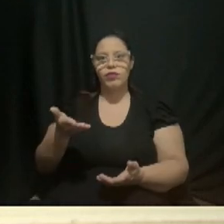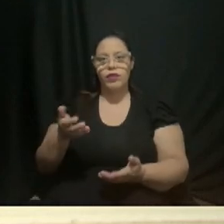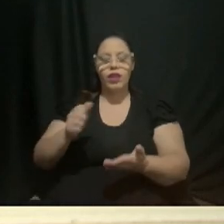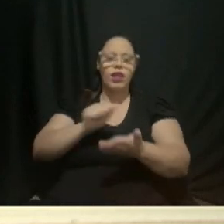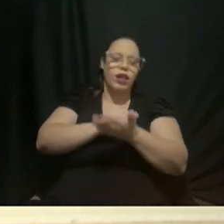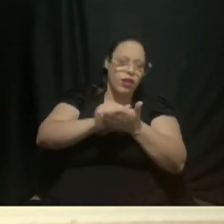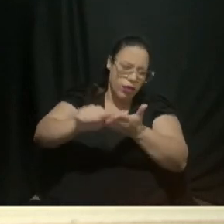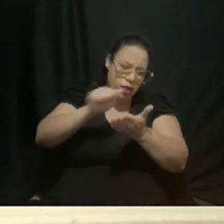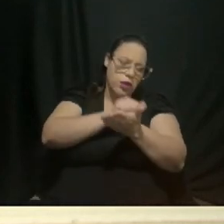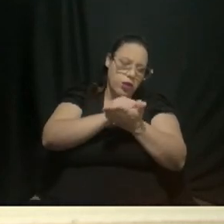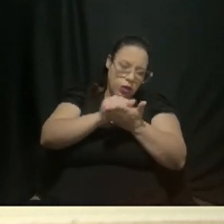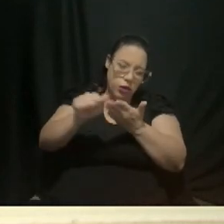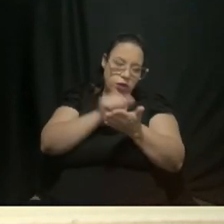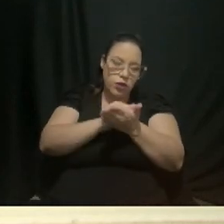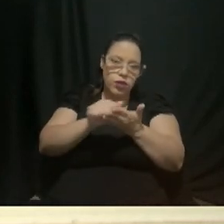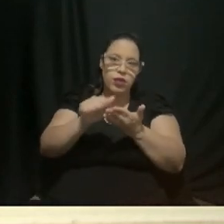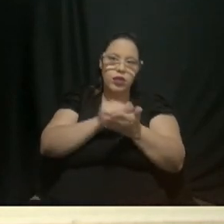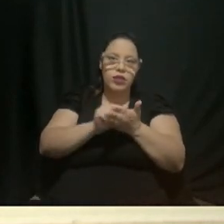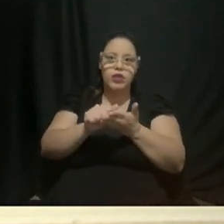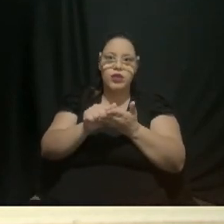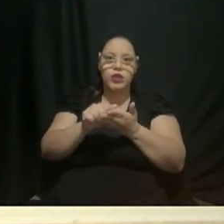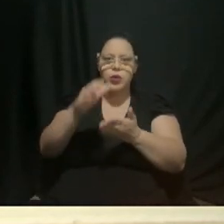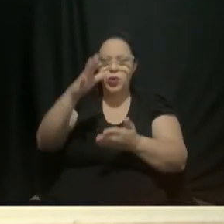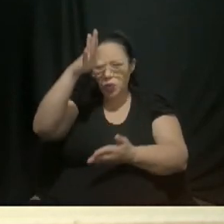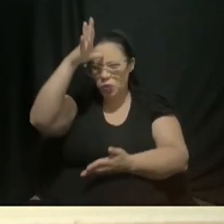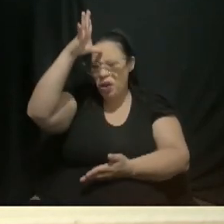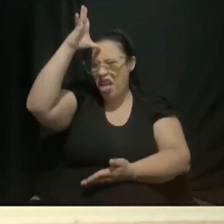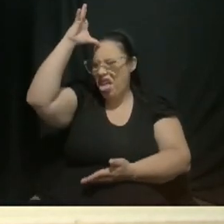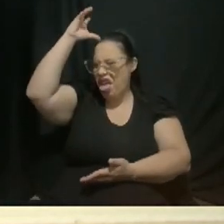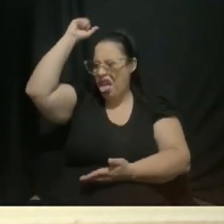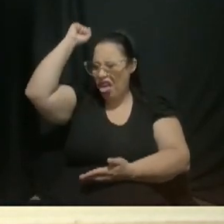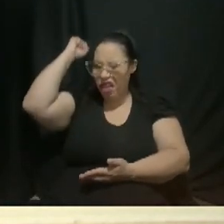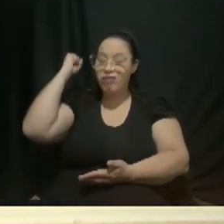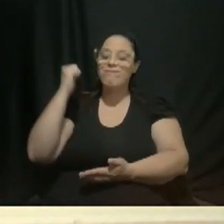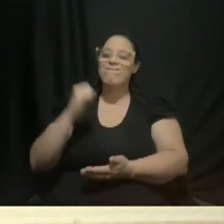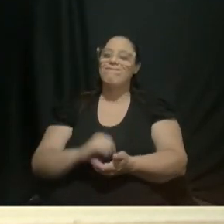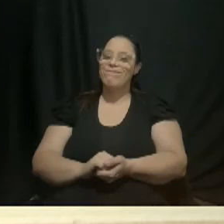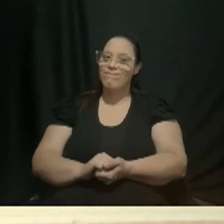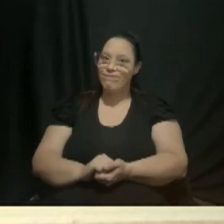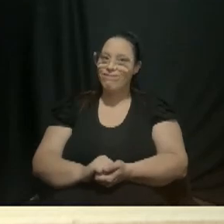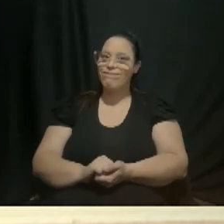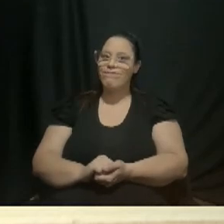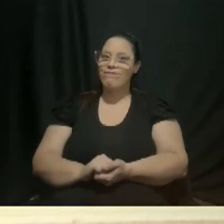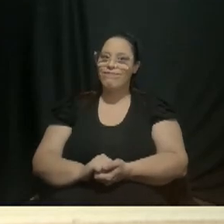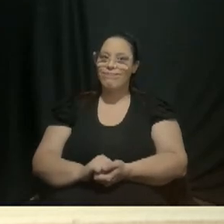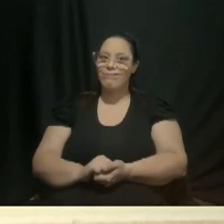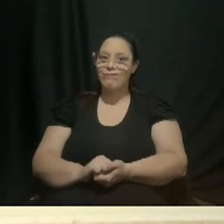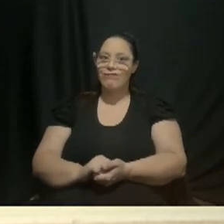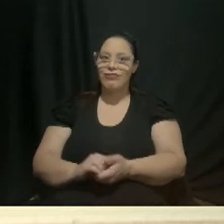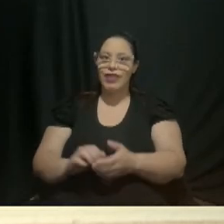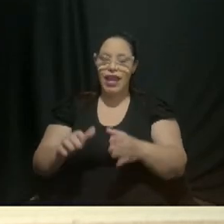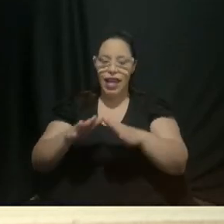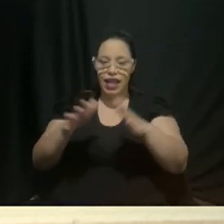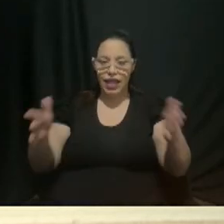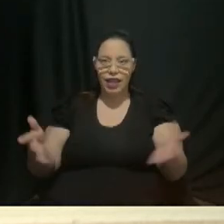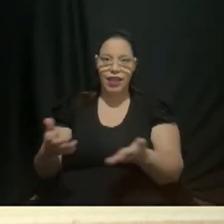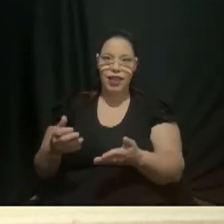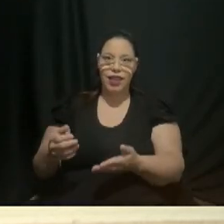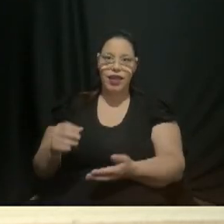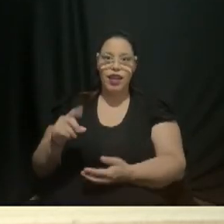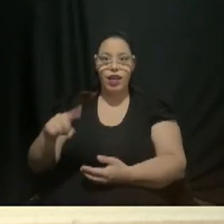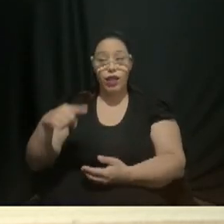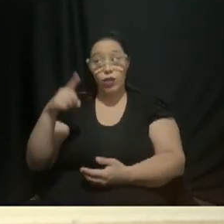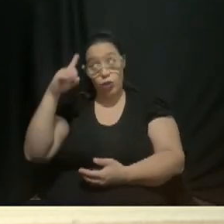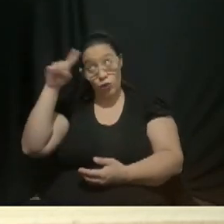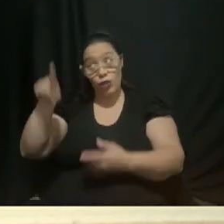assadeiras de frango, não trabalho para lavar. Aí a gente costuma em casa, a gente pega e deixa a assadeira com a aguinha de um dia para o outro, né? E aí no dia a